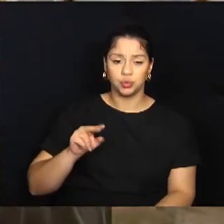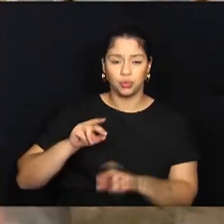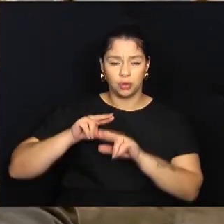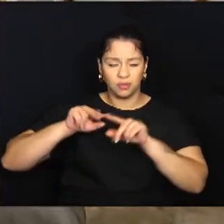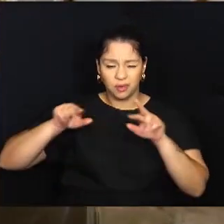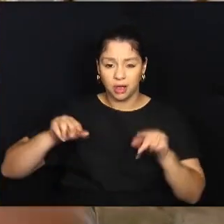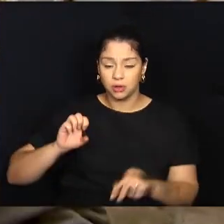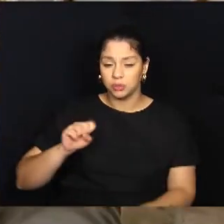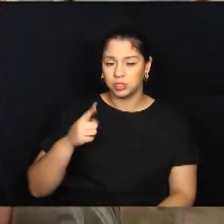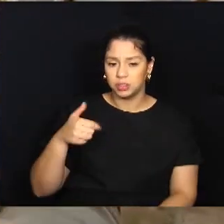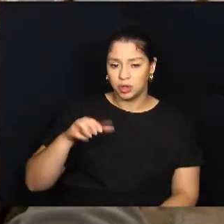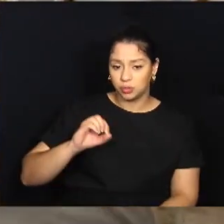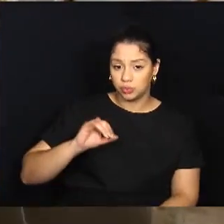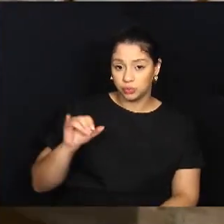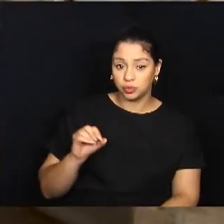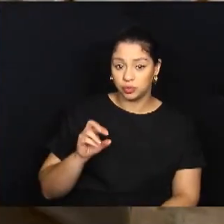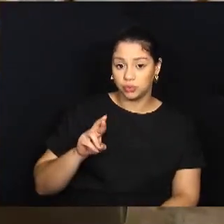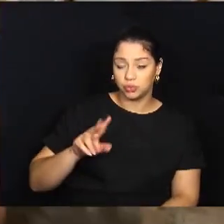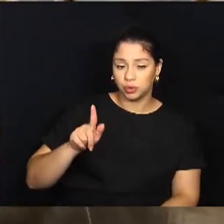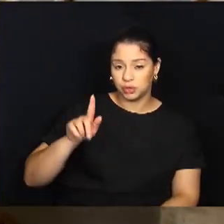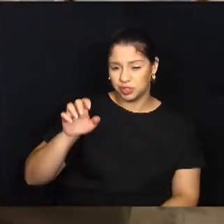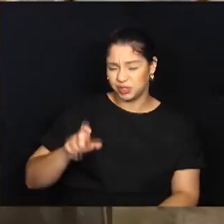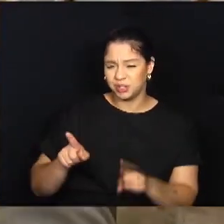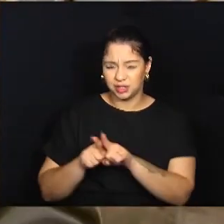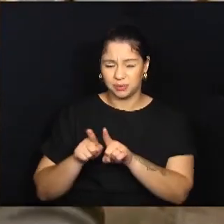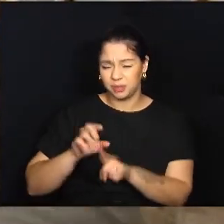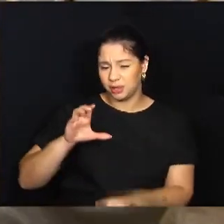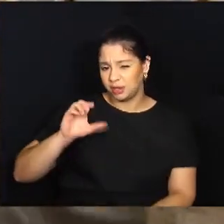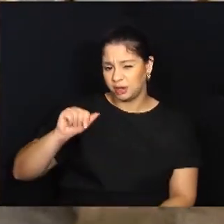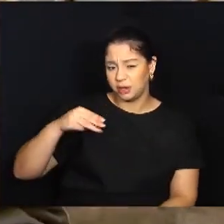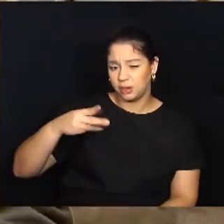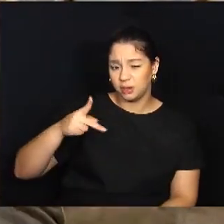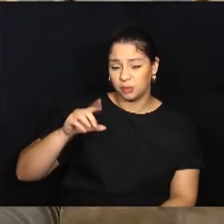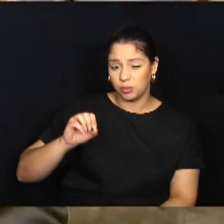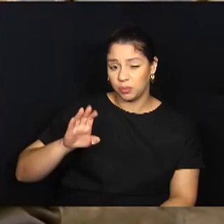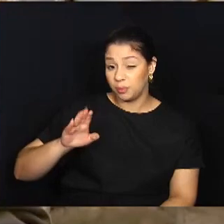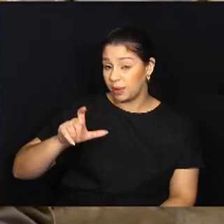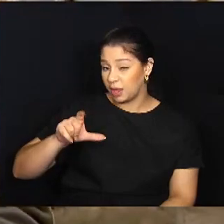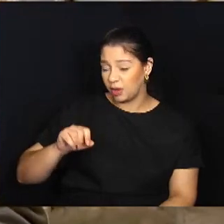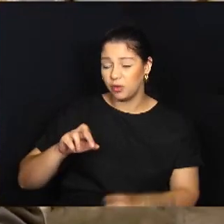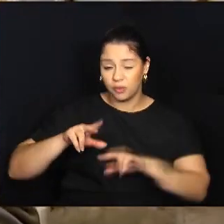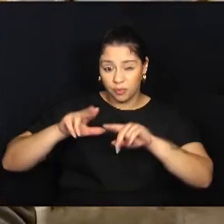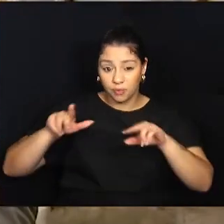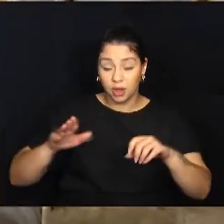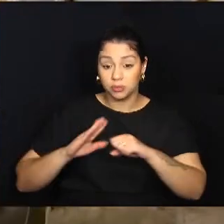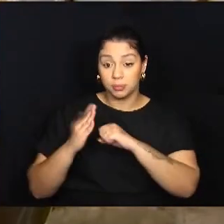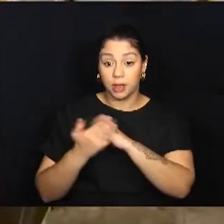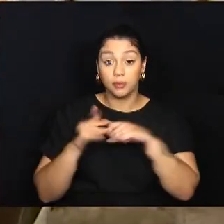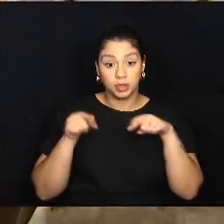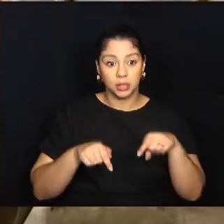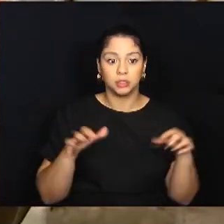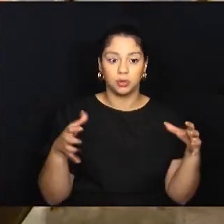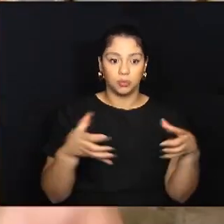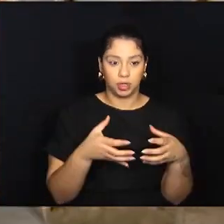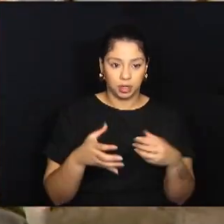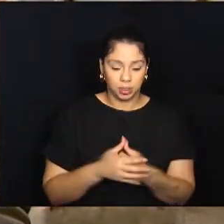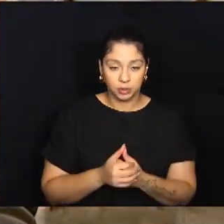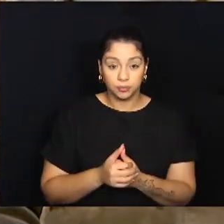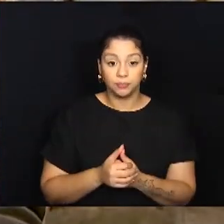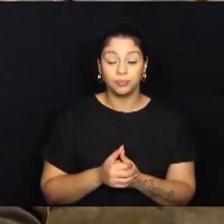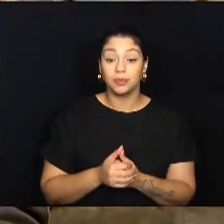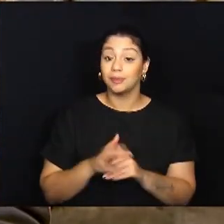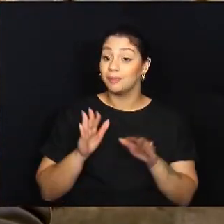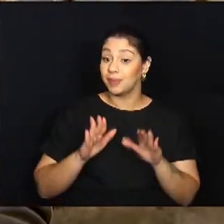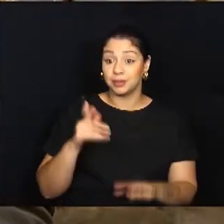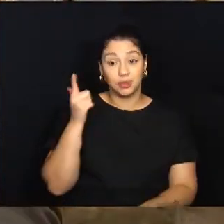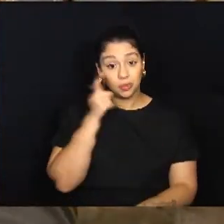Jorge, todos os bairros, Campo Belo 1, 2, Colúmbia, São Jorge, são muitos bairros desta comunidade. Só que não